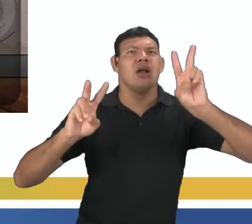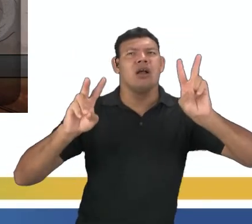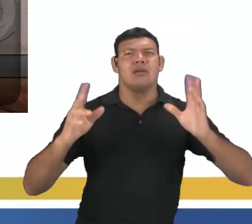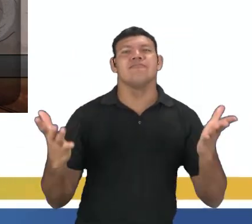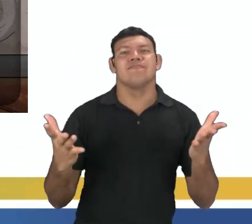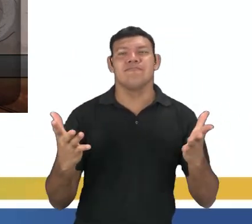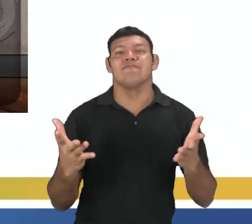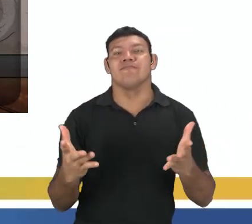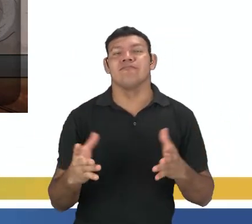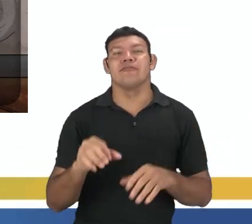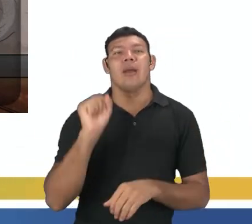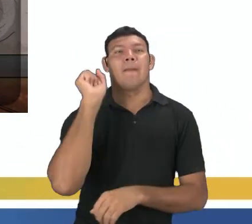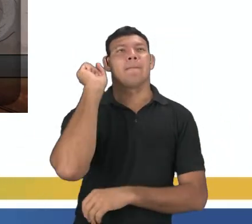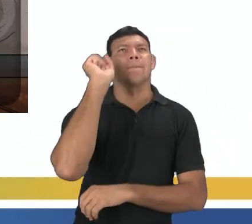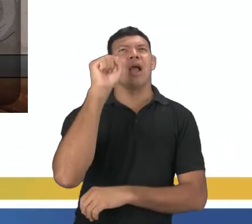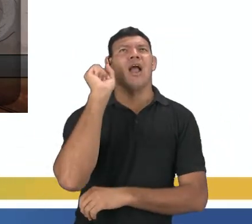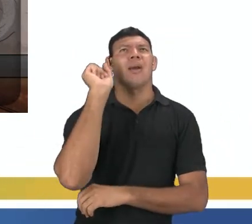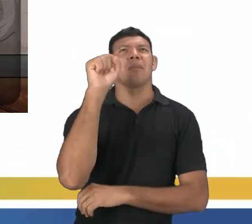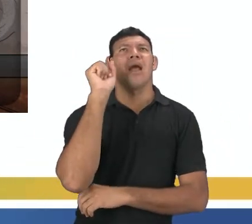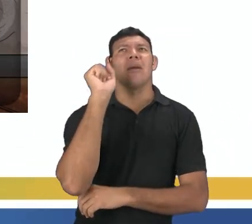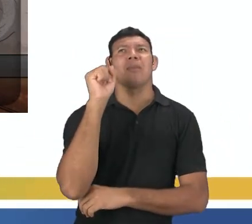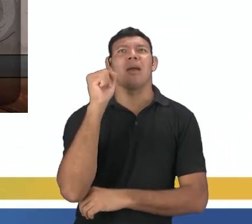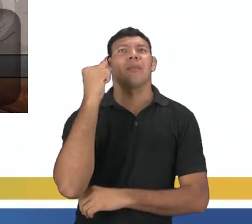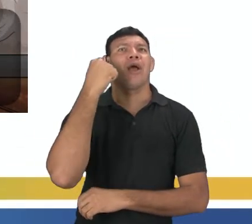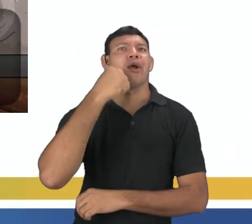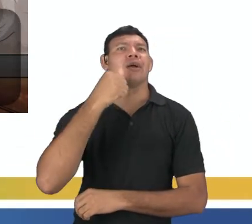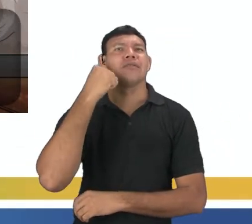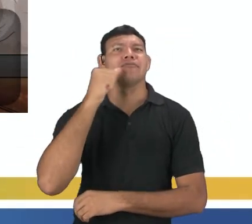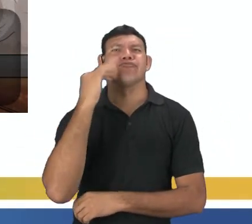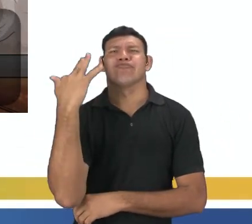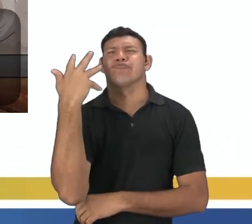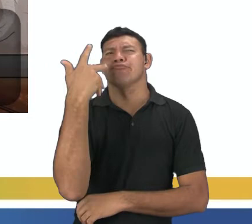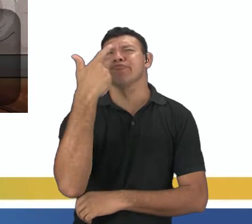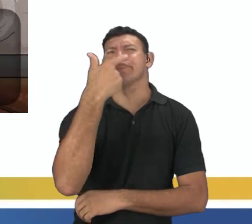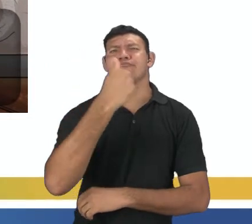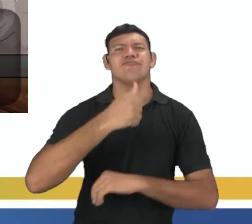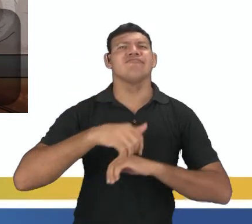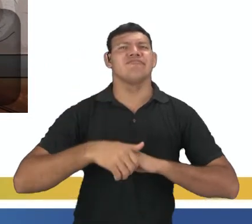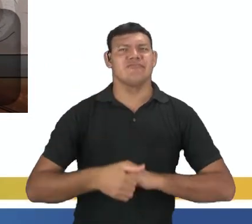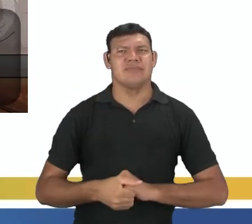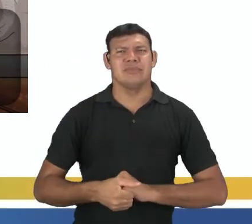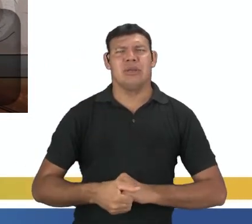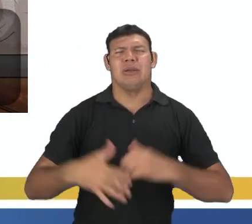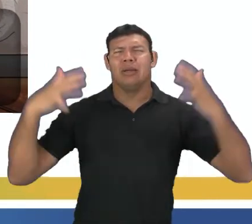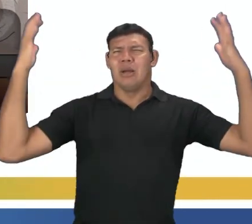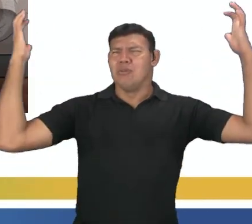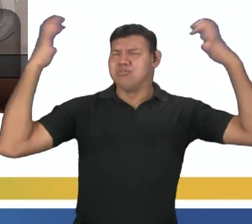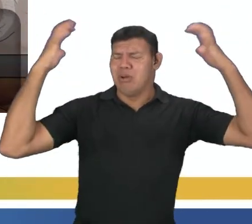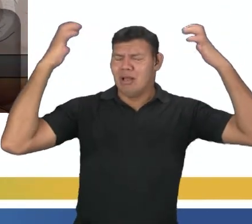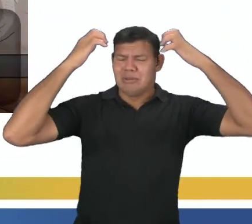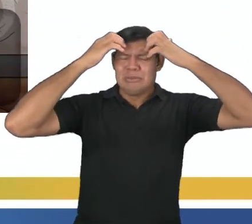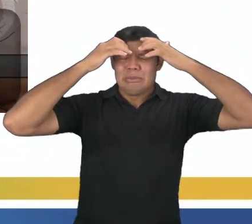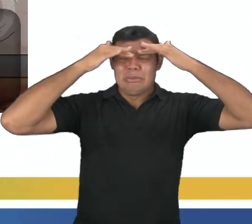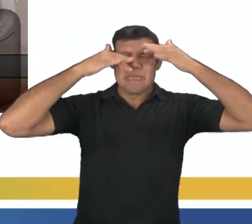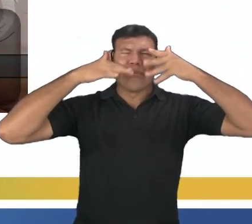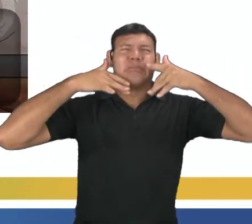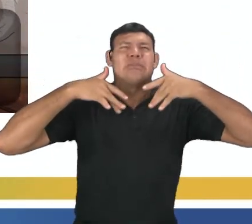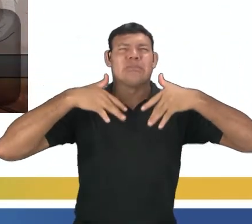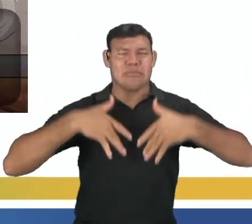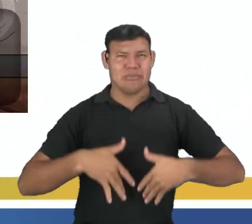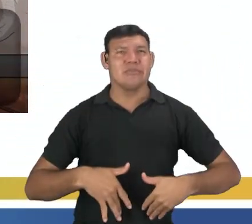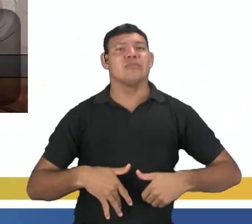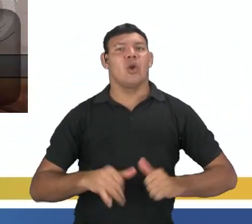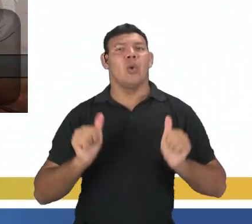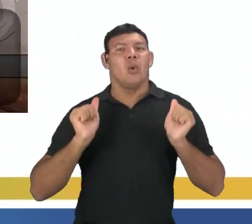tempestade, alguém bateu nos portões do castelo. Era uma linda jovem que estava encharcada de água, mas manteve-se com